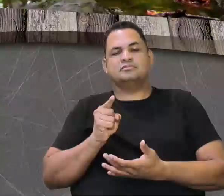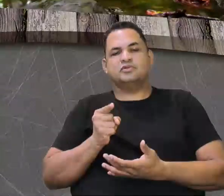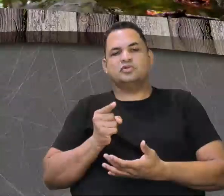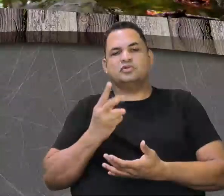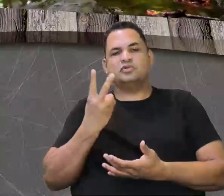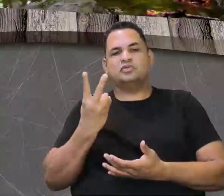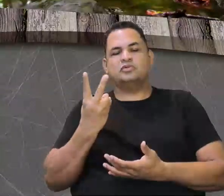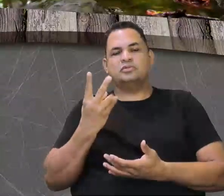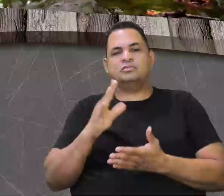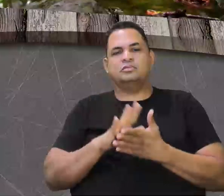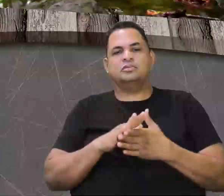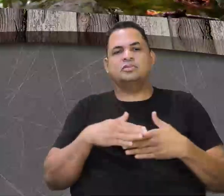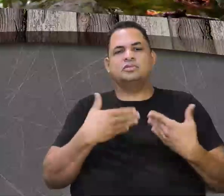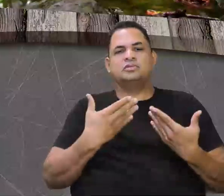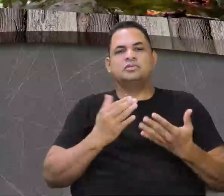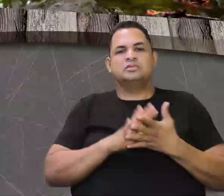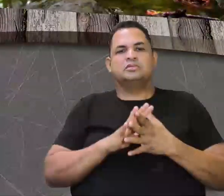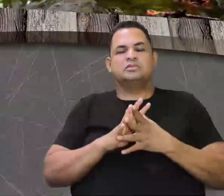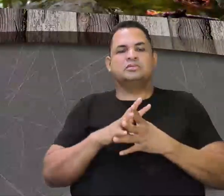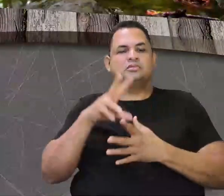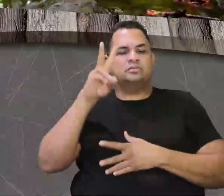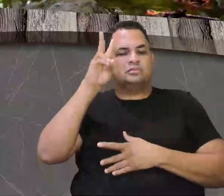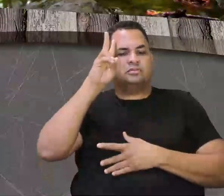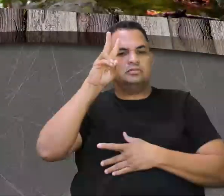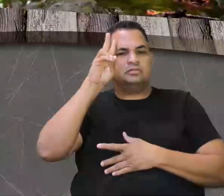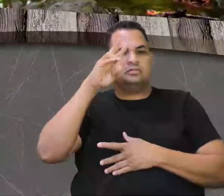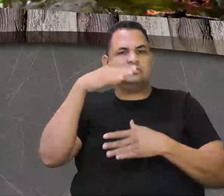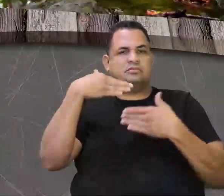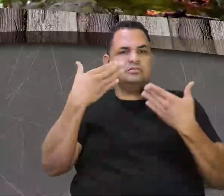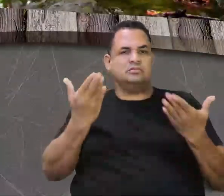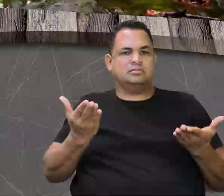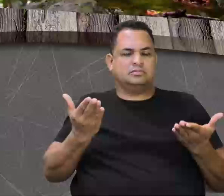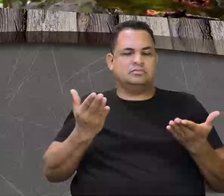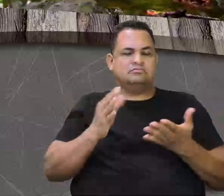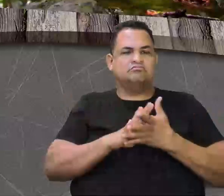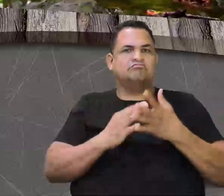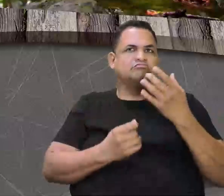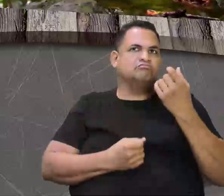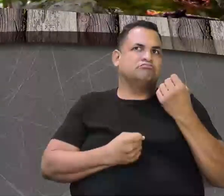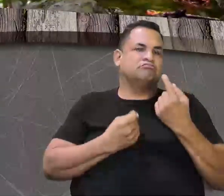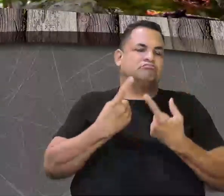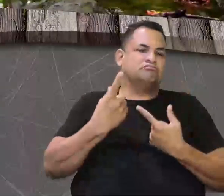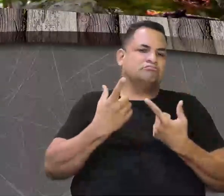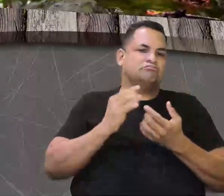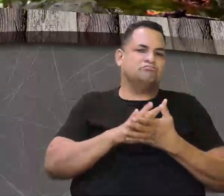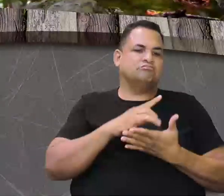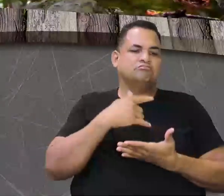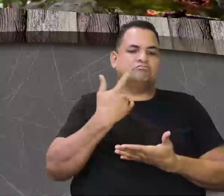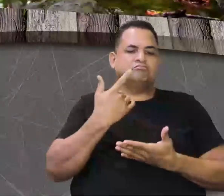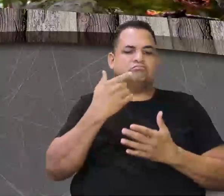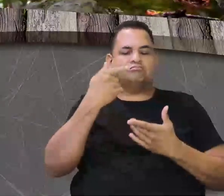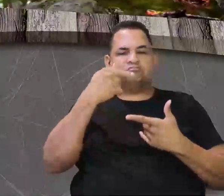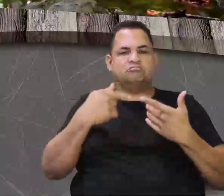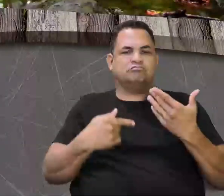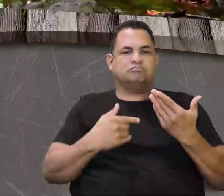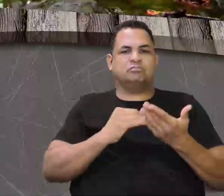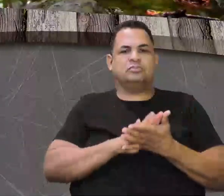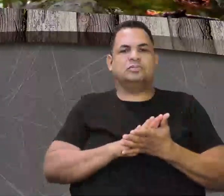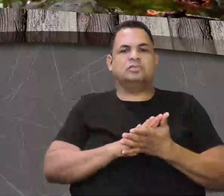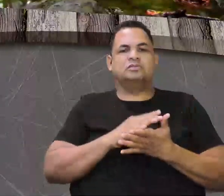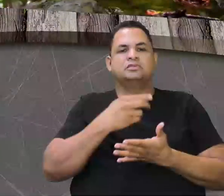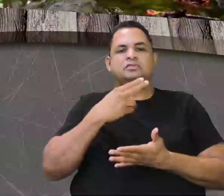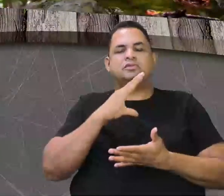50.2, onde nós vamos rever alguns pontos que nós falamos na aula